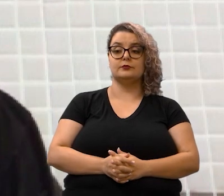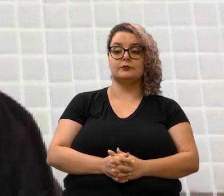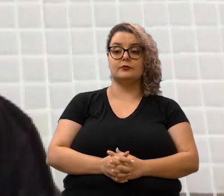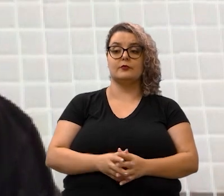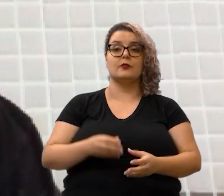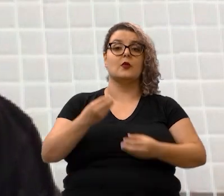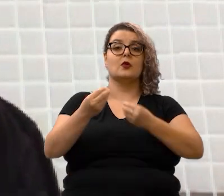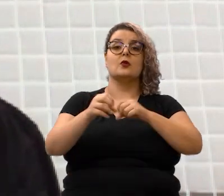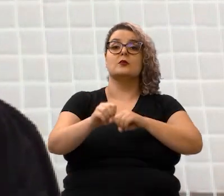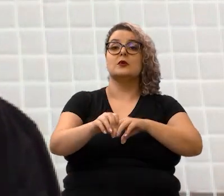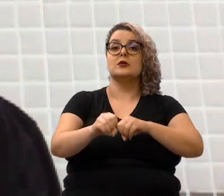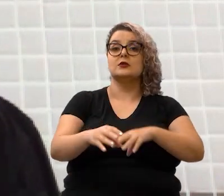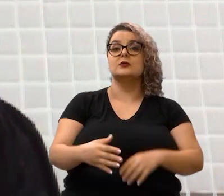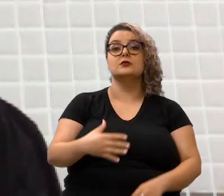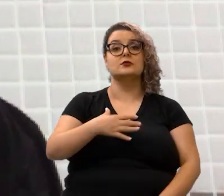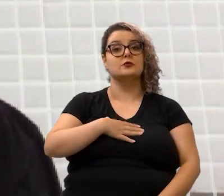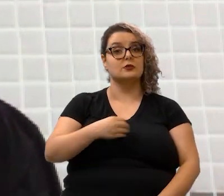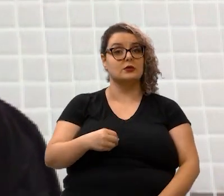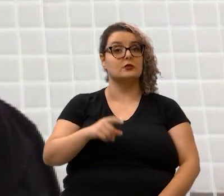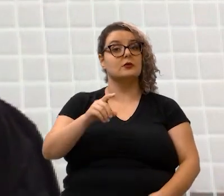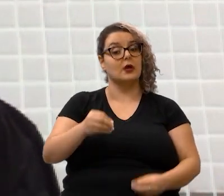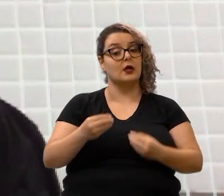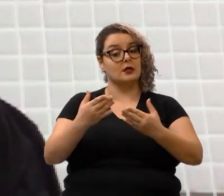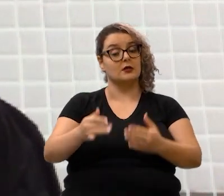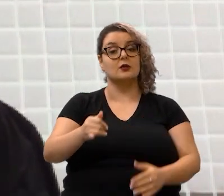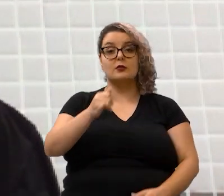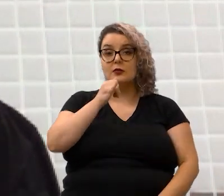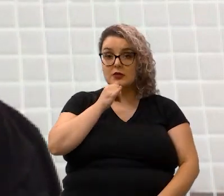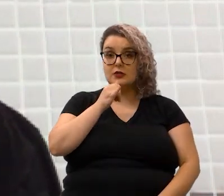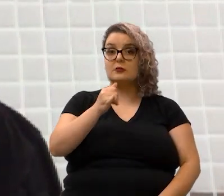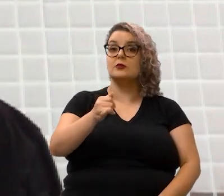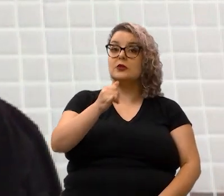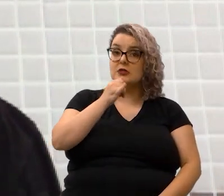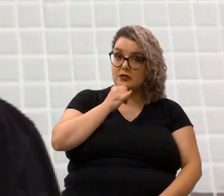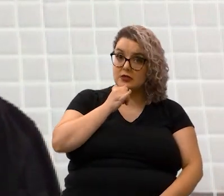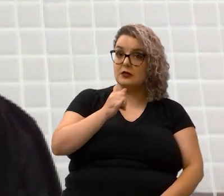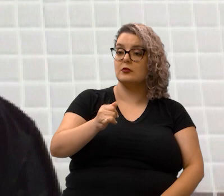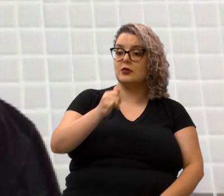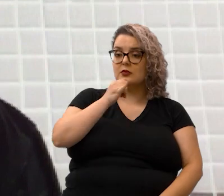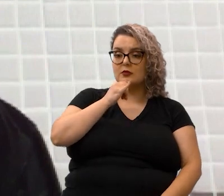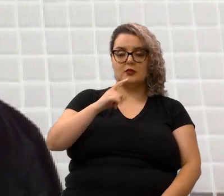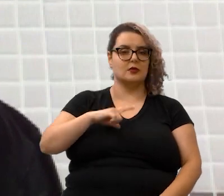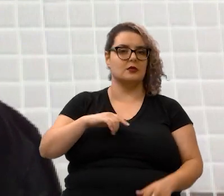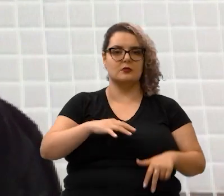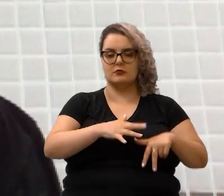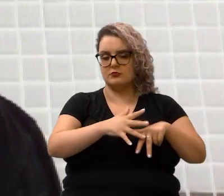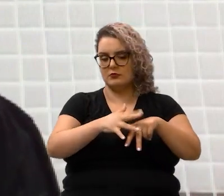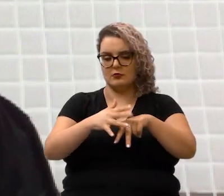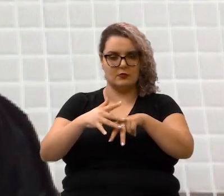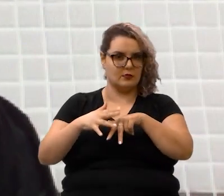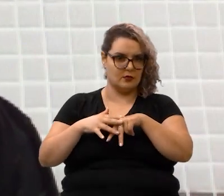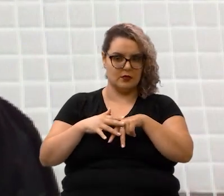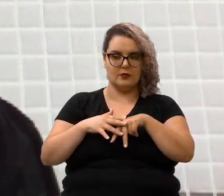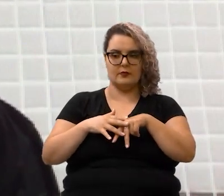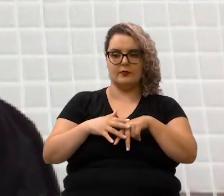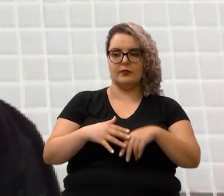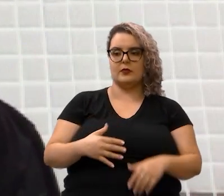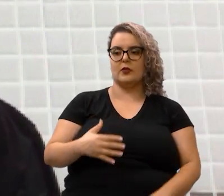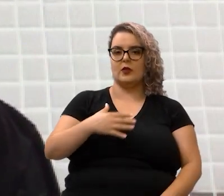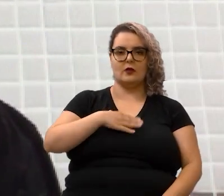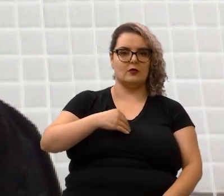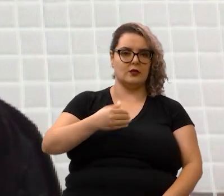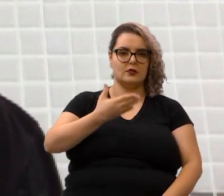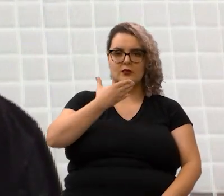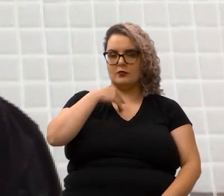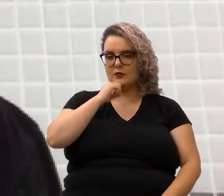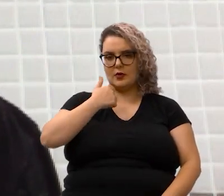Como que se educa um filho? Exemplo, exemplo, exemplo, né? Eu tenho pacientes que eram filhos de